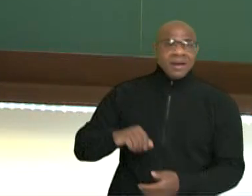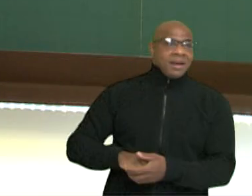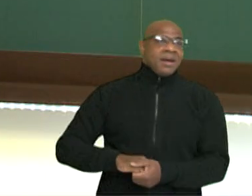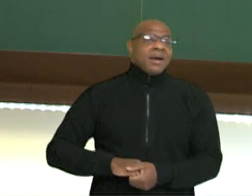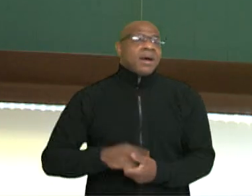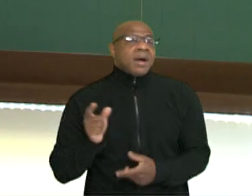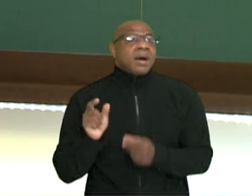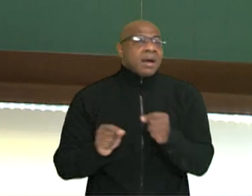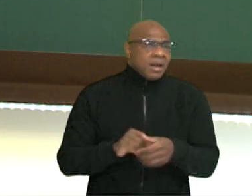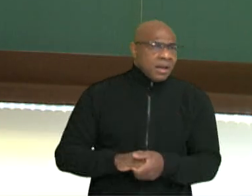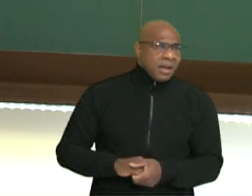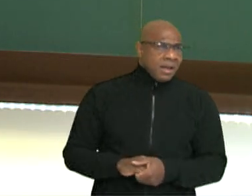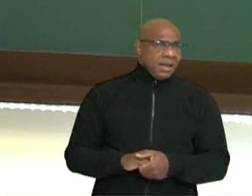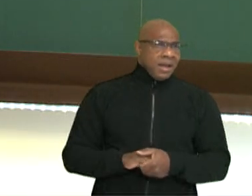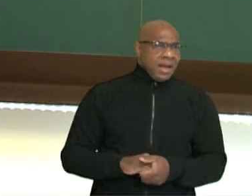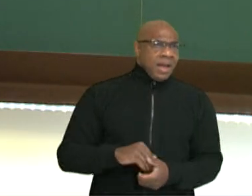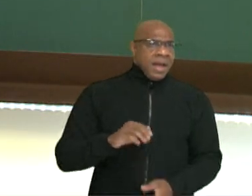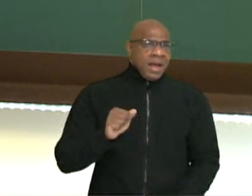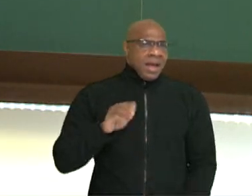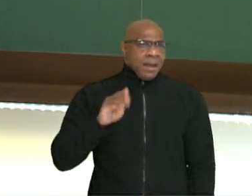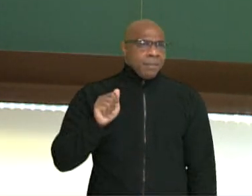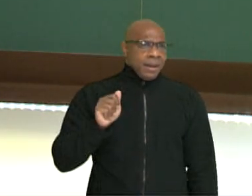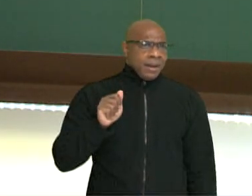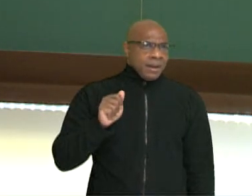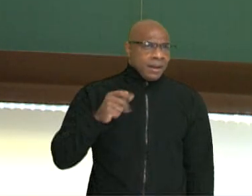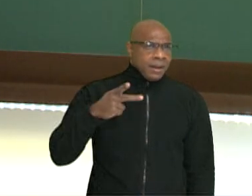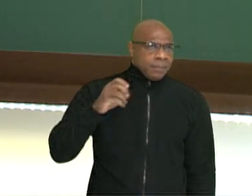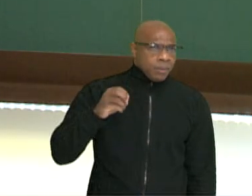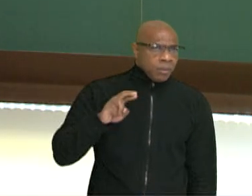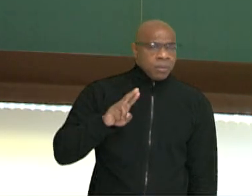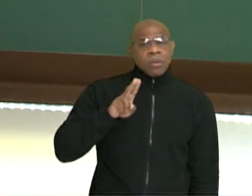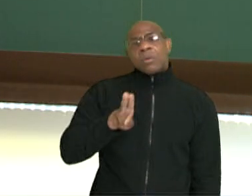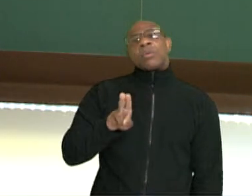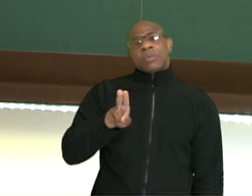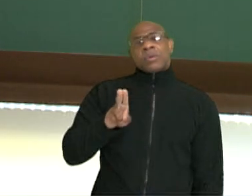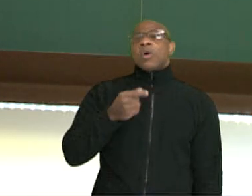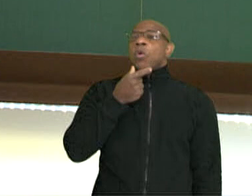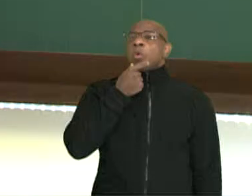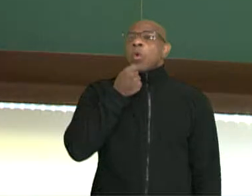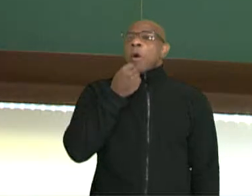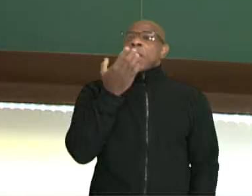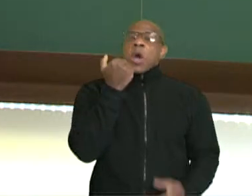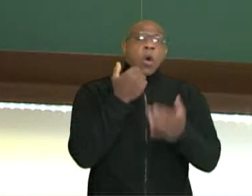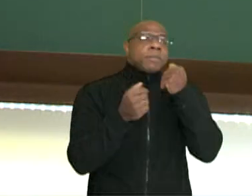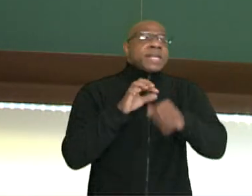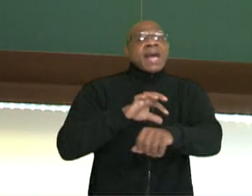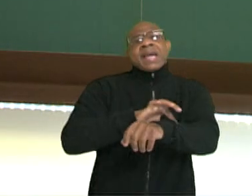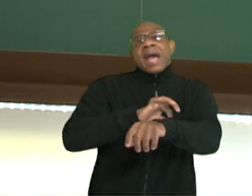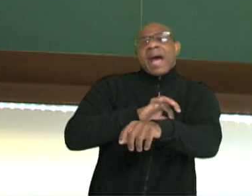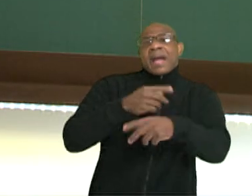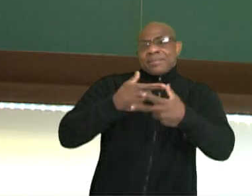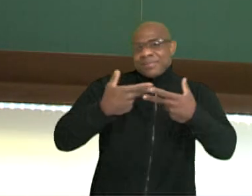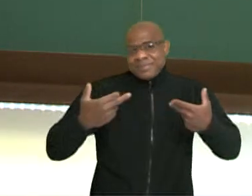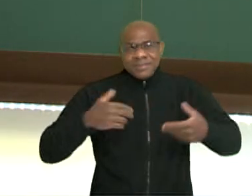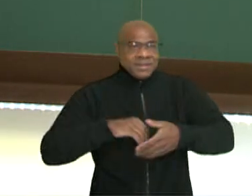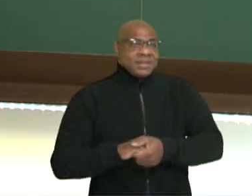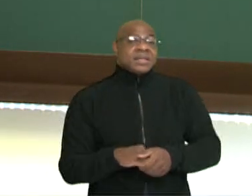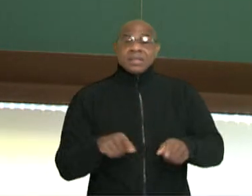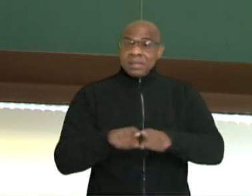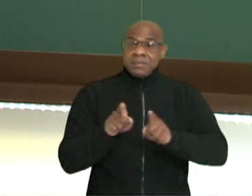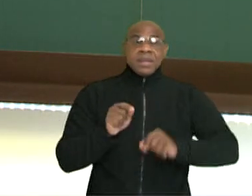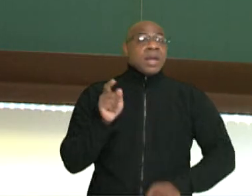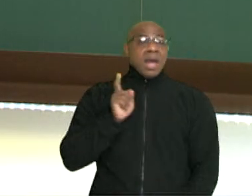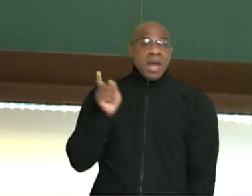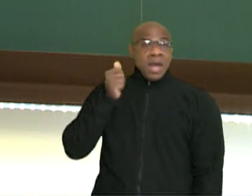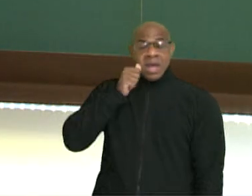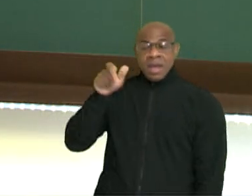né, que significa homem que comia carne. E tem a ver com a questão também dos povos indígenas, porque a Tarsila do Amaral,